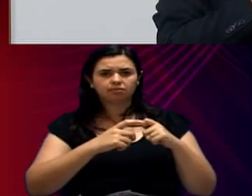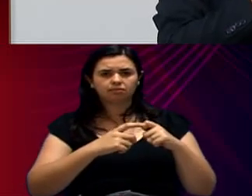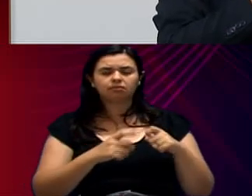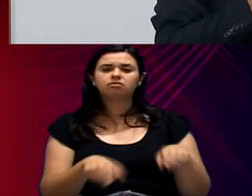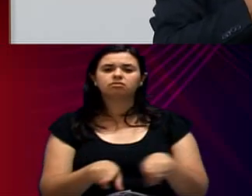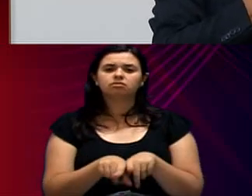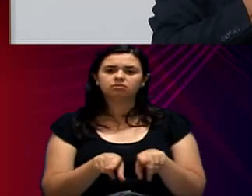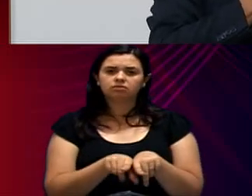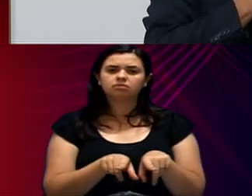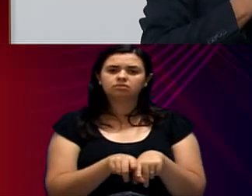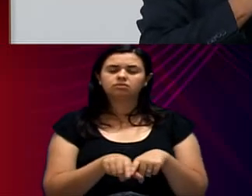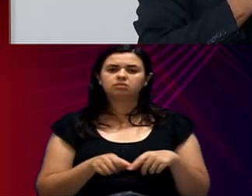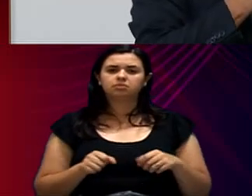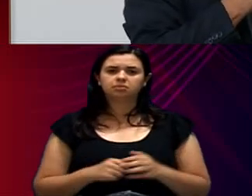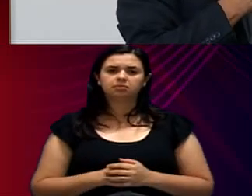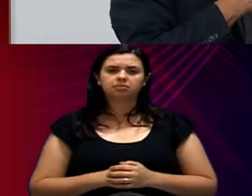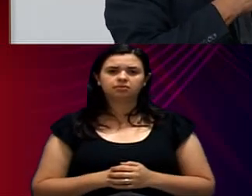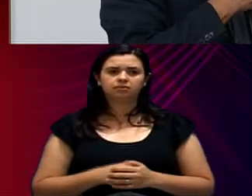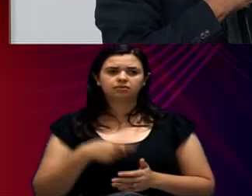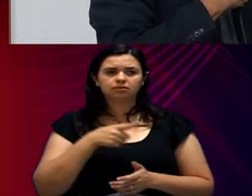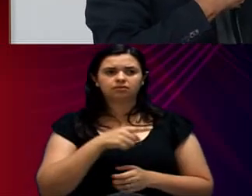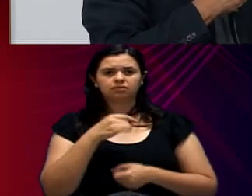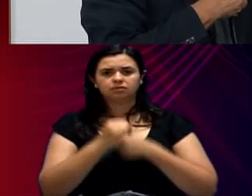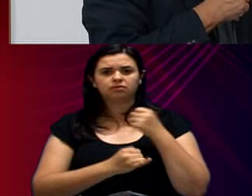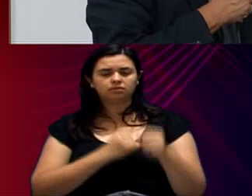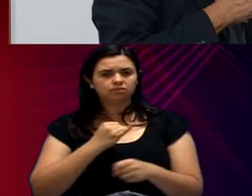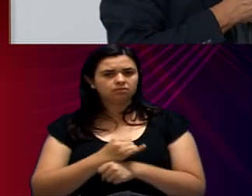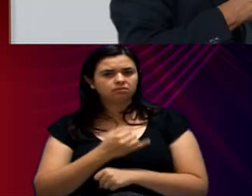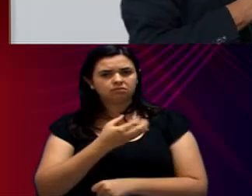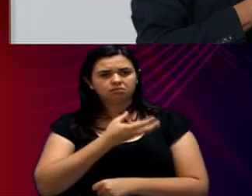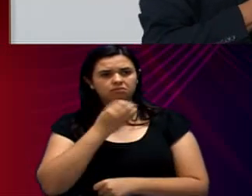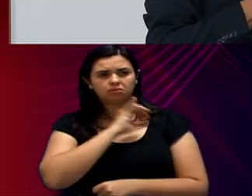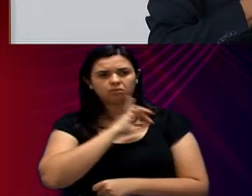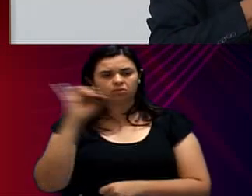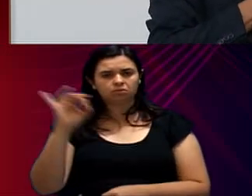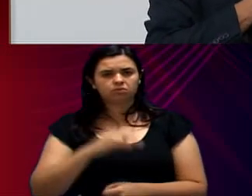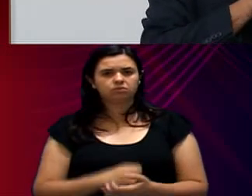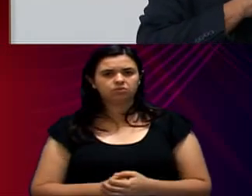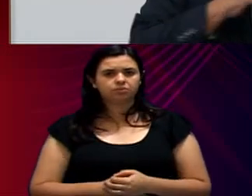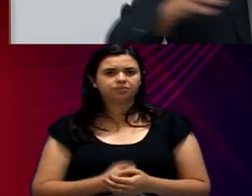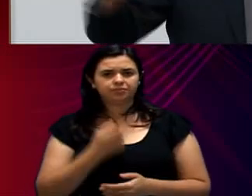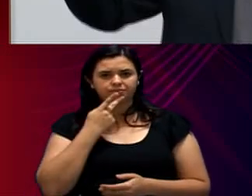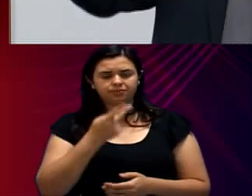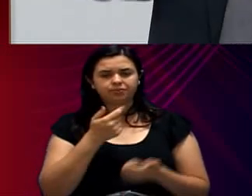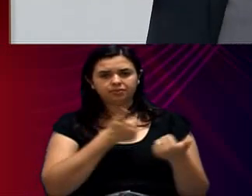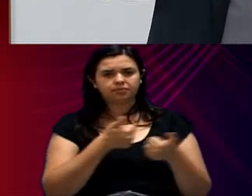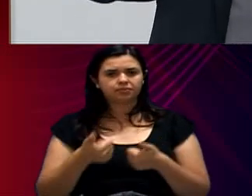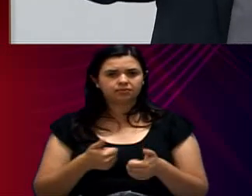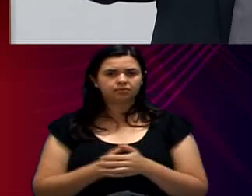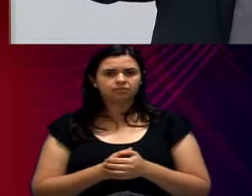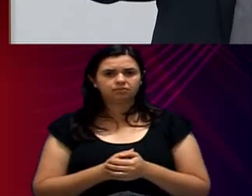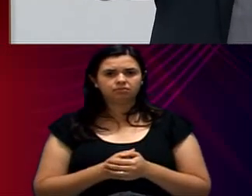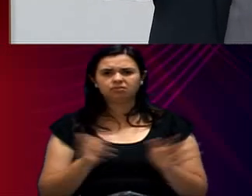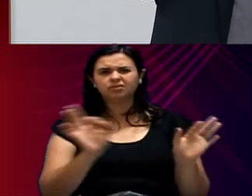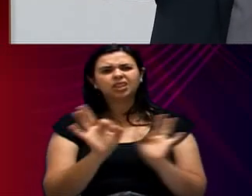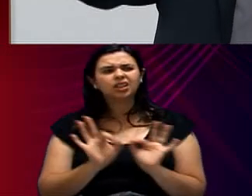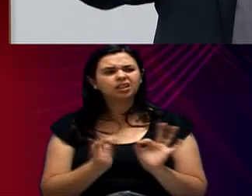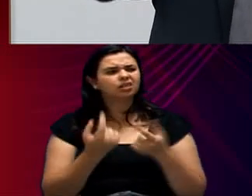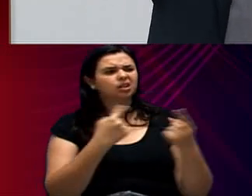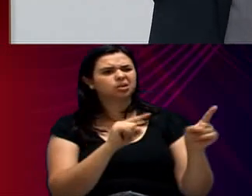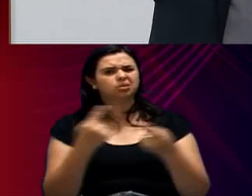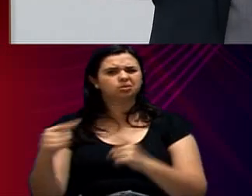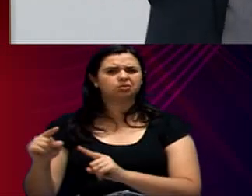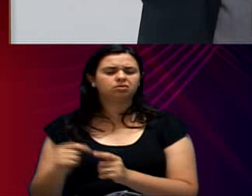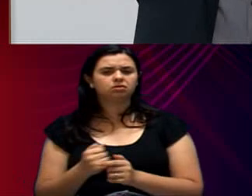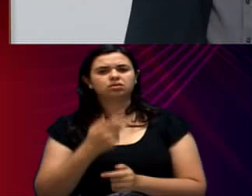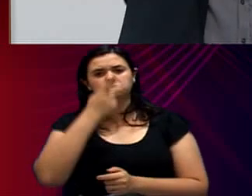aí, você viu, beija pela internet, excelente médico. Então, eu tenho que falar só bem, não vou falar mal. E de ninguém falo mal. O cara fez